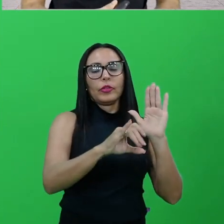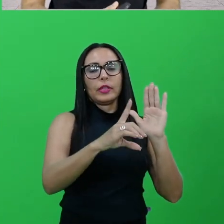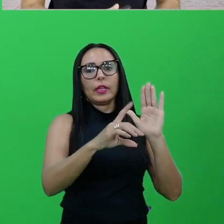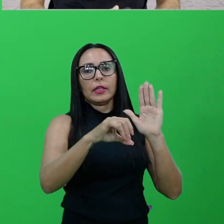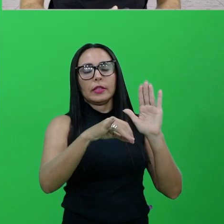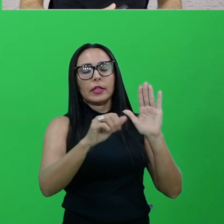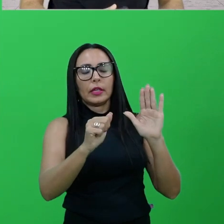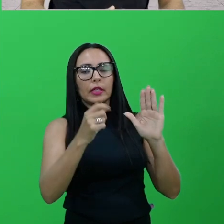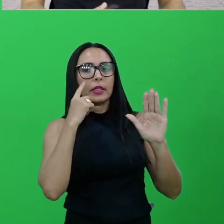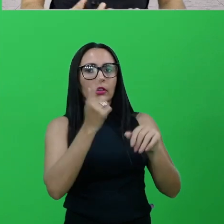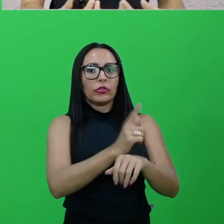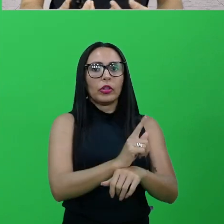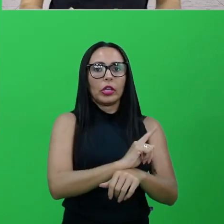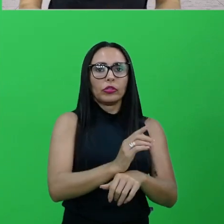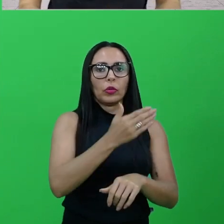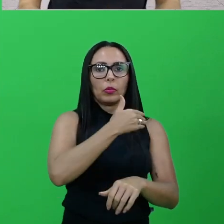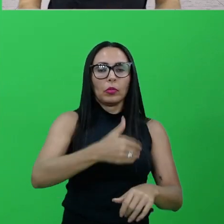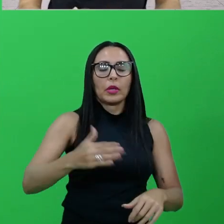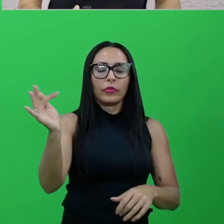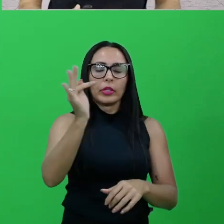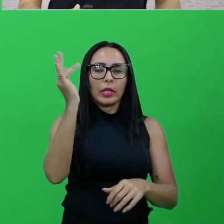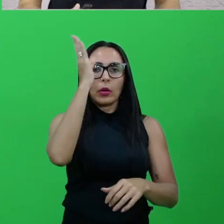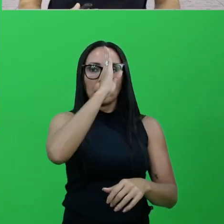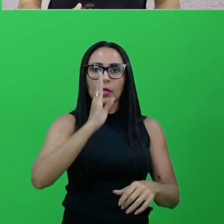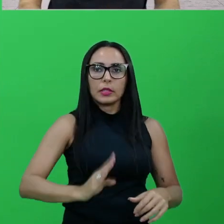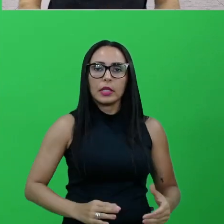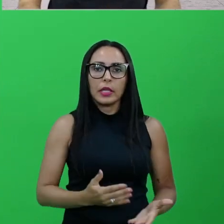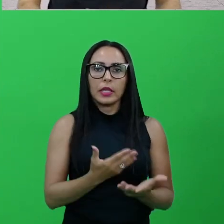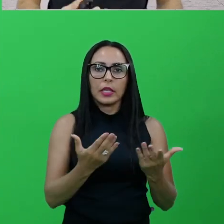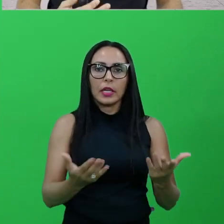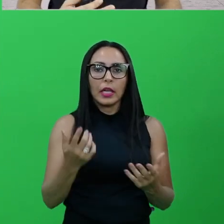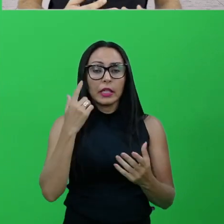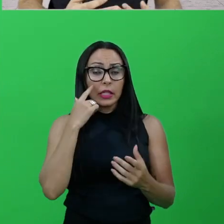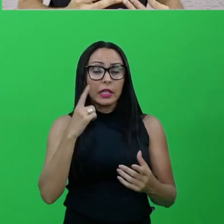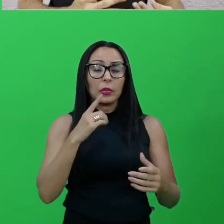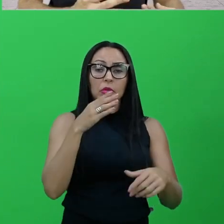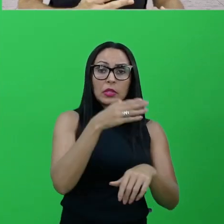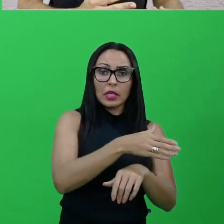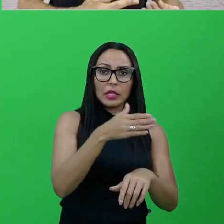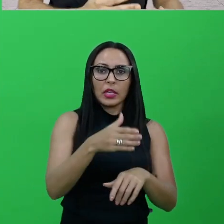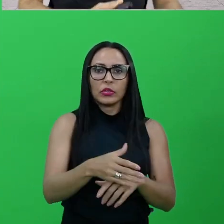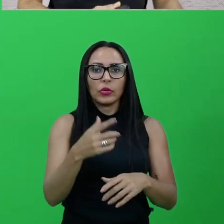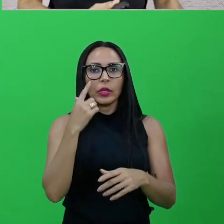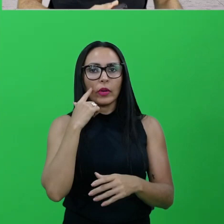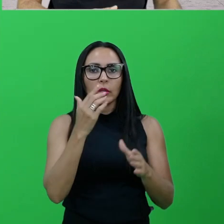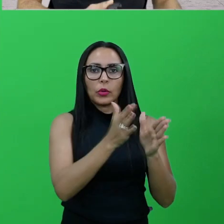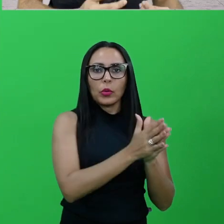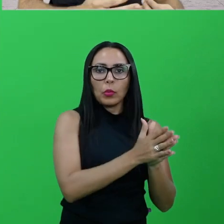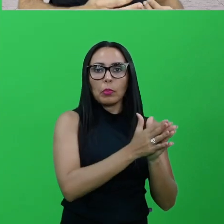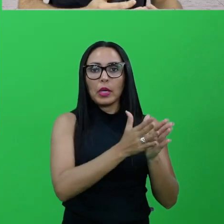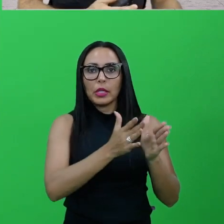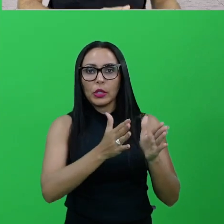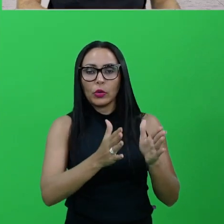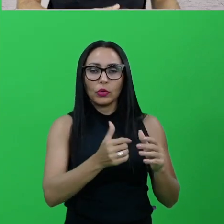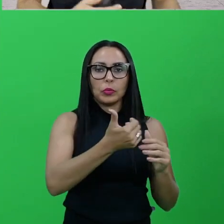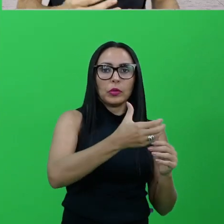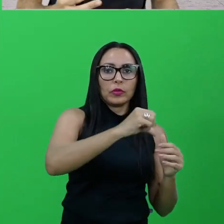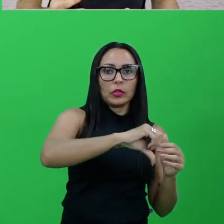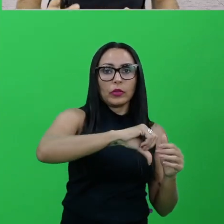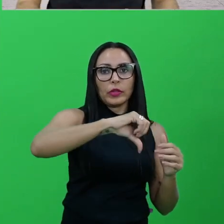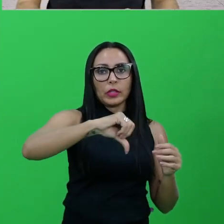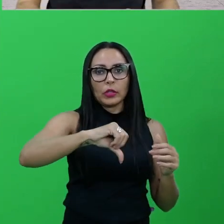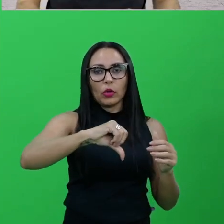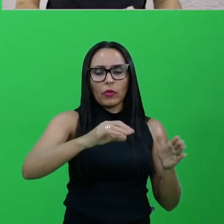Federal Brasileira. O documento mais recente ao qual nós tivemos acesso, ele vai cobre o período de